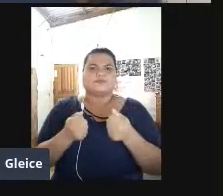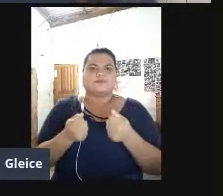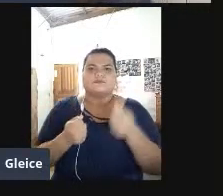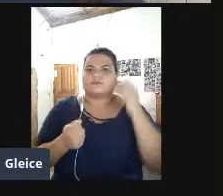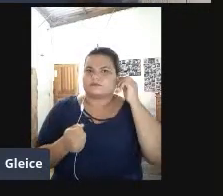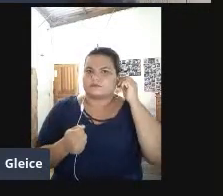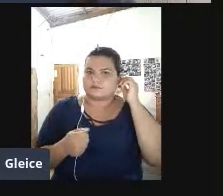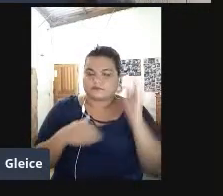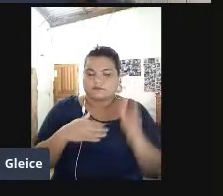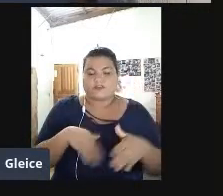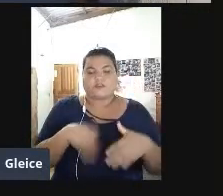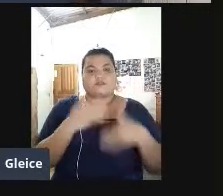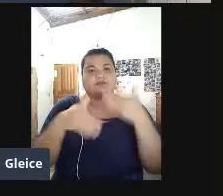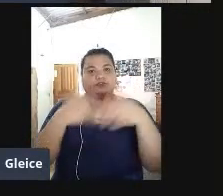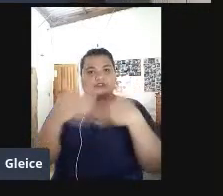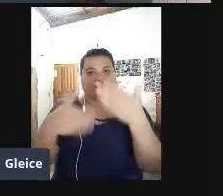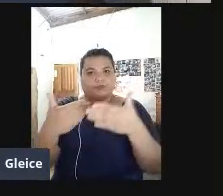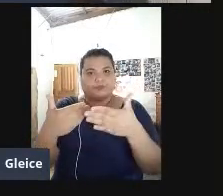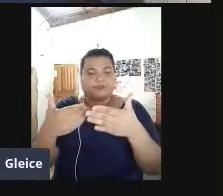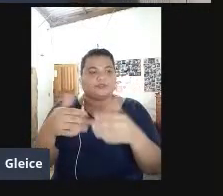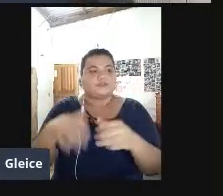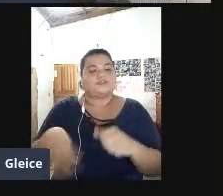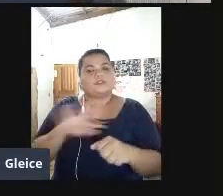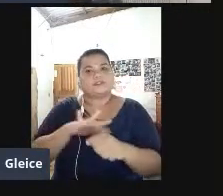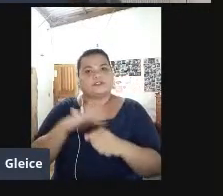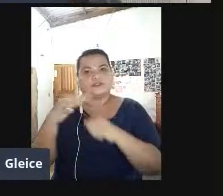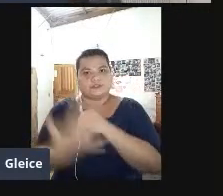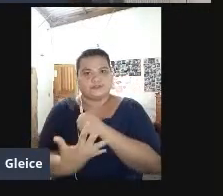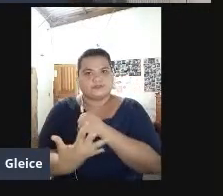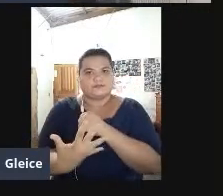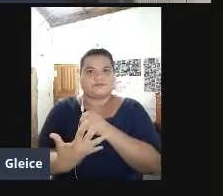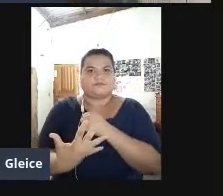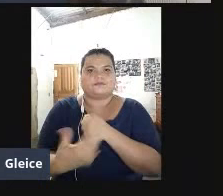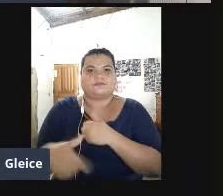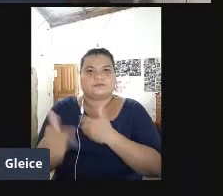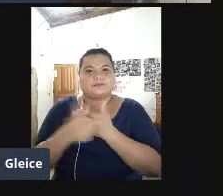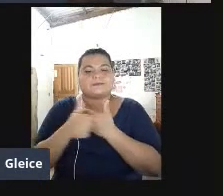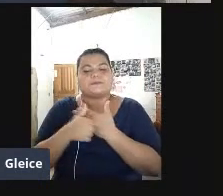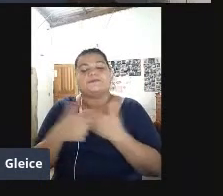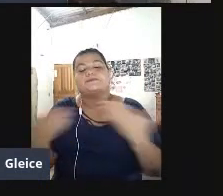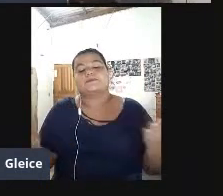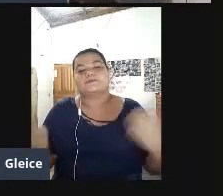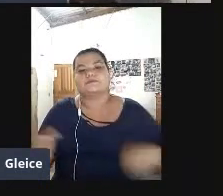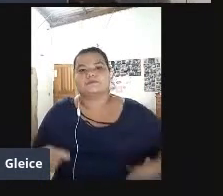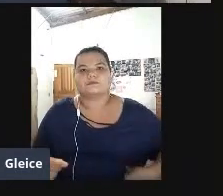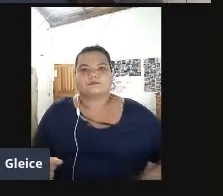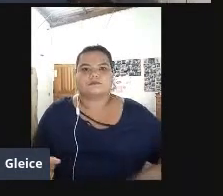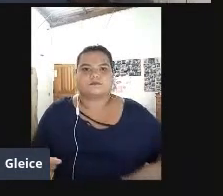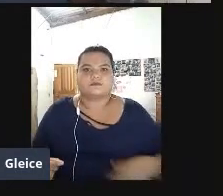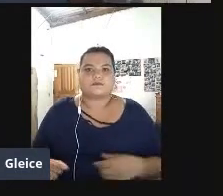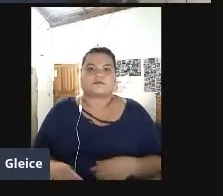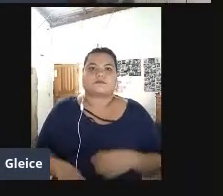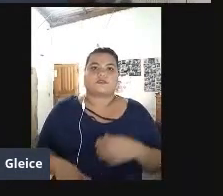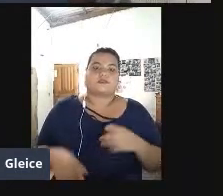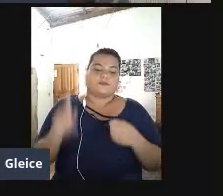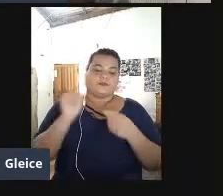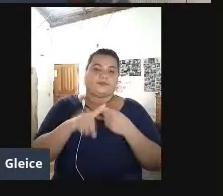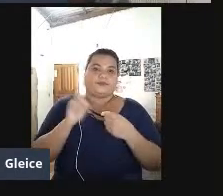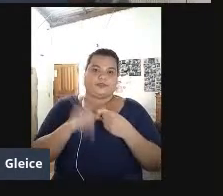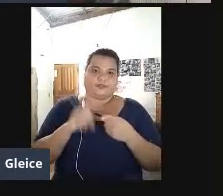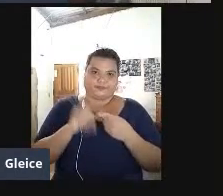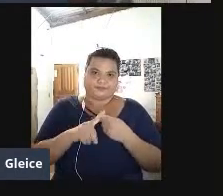de cuidado na linha de frente do Covid-19. Eu elenquei 7 especificamente. Primeiro é garantir a oferta alimentar oral.